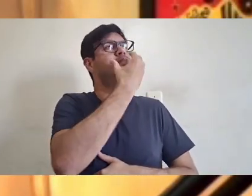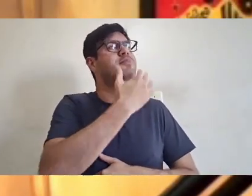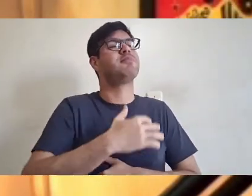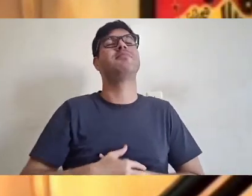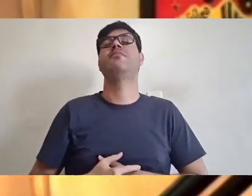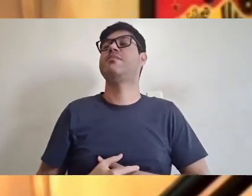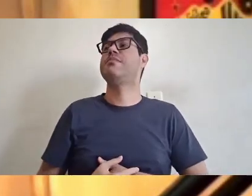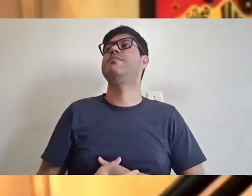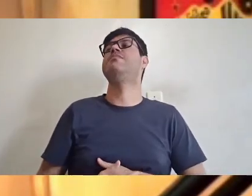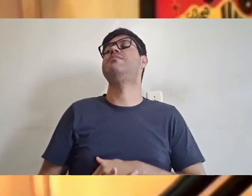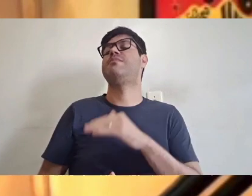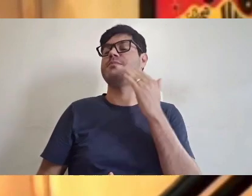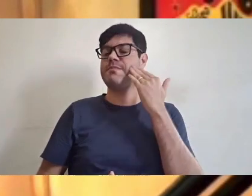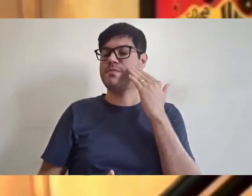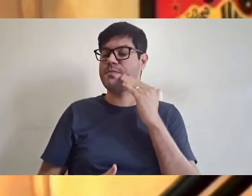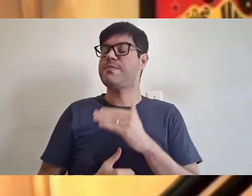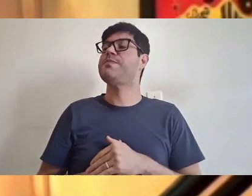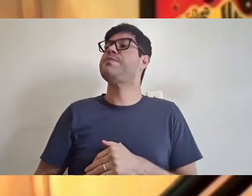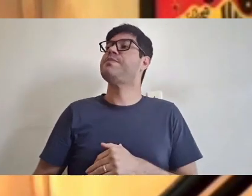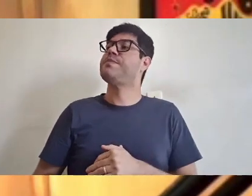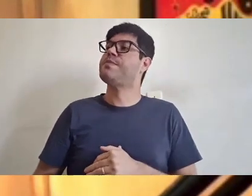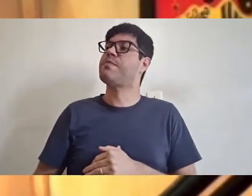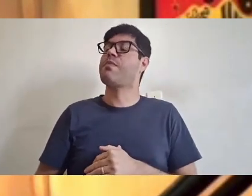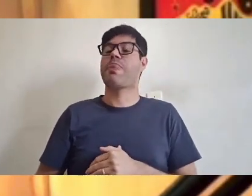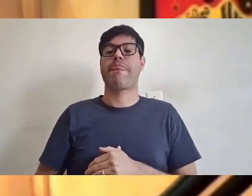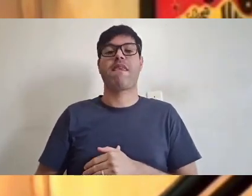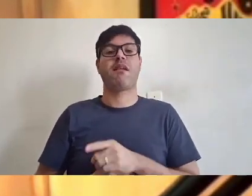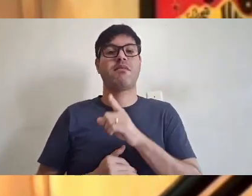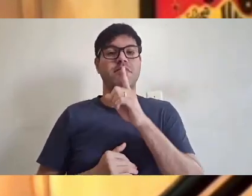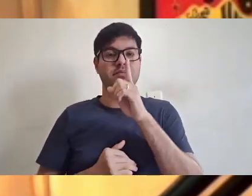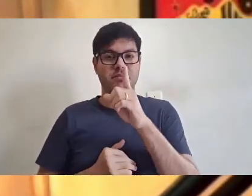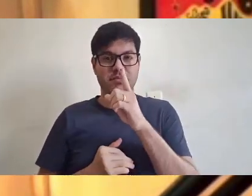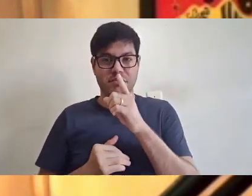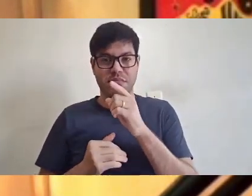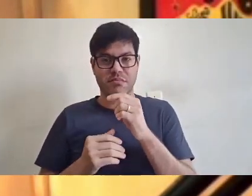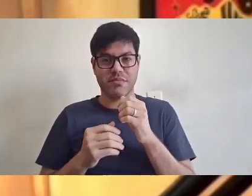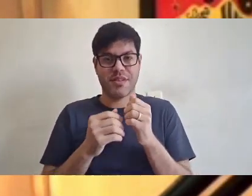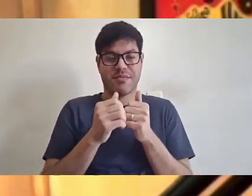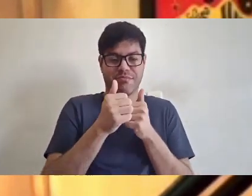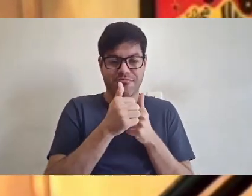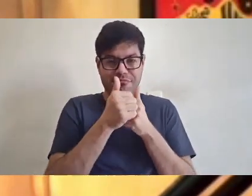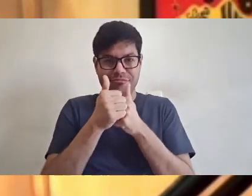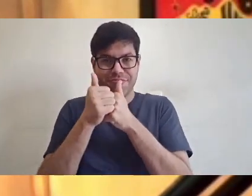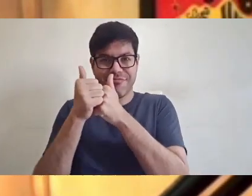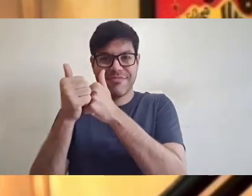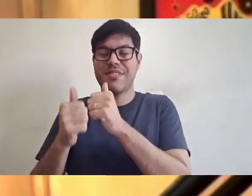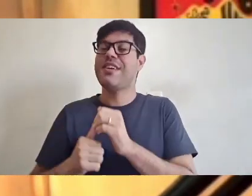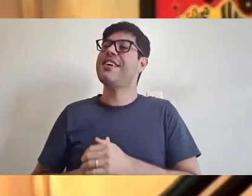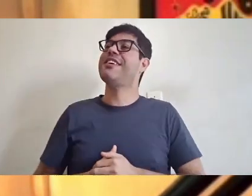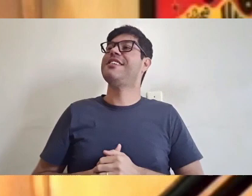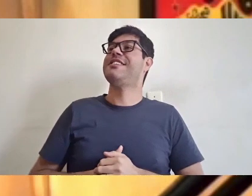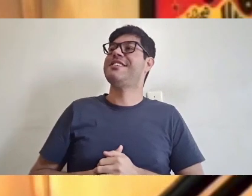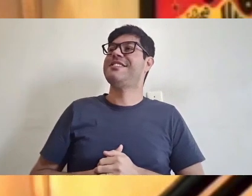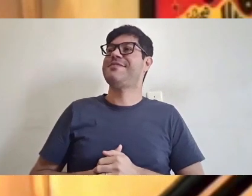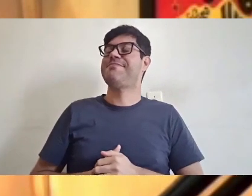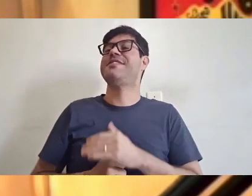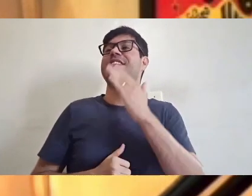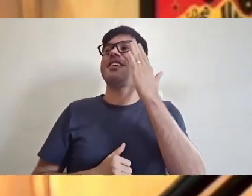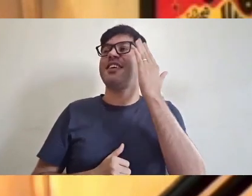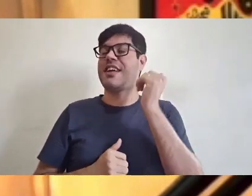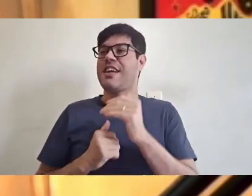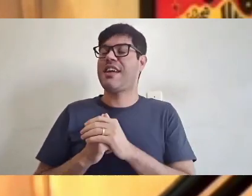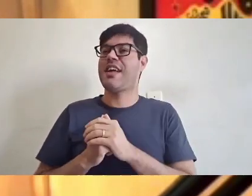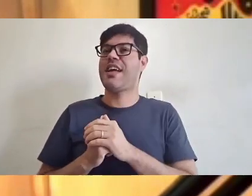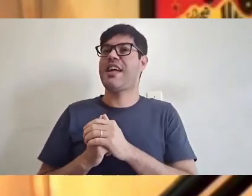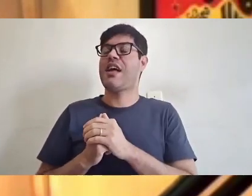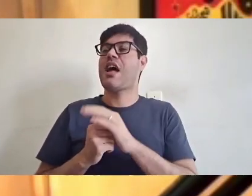viu, né? Como a gente fala, você que está nos acompanhando, gato escaldado tem medo de água fria, né? Exato. A gente vê